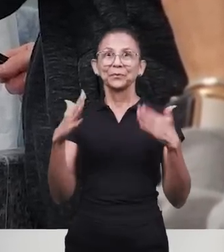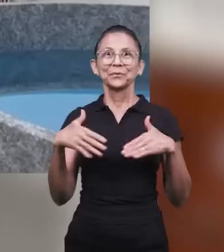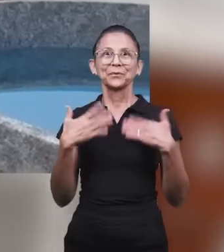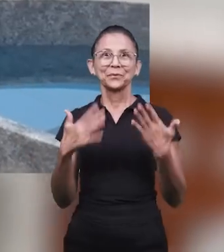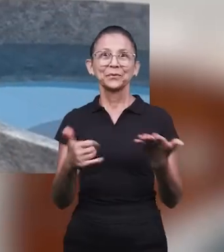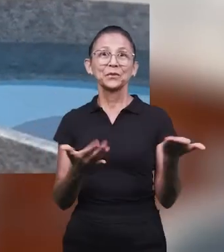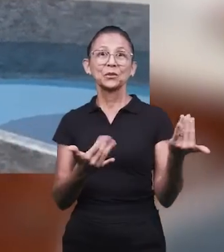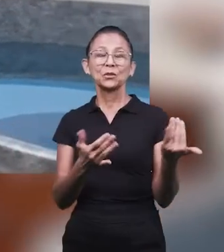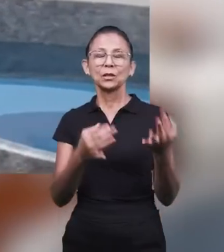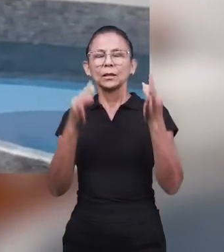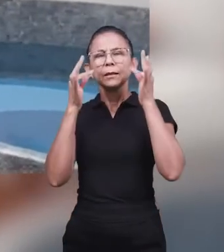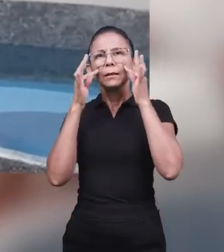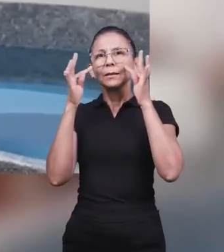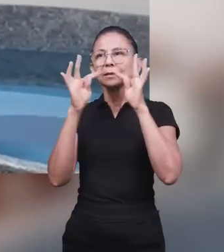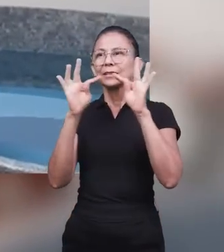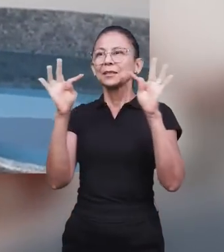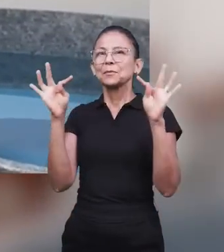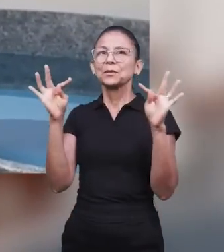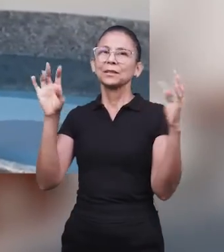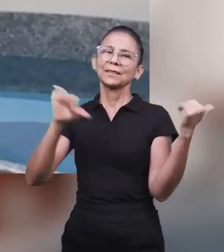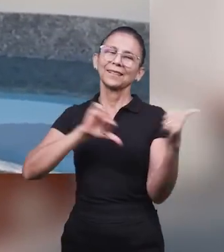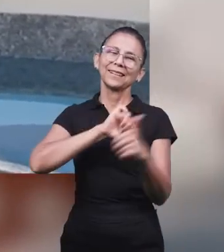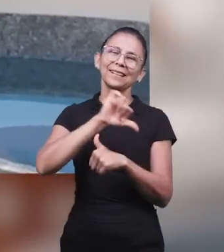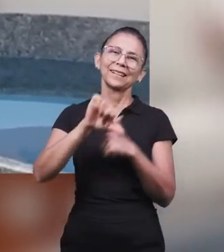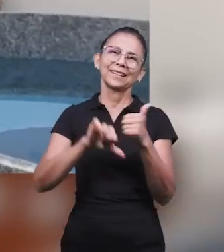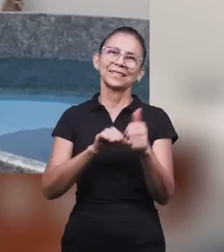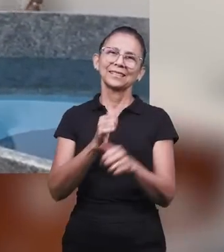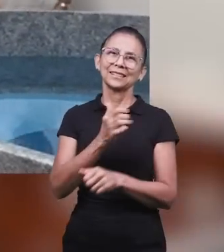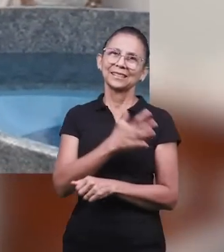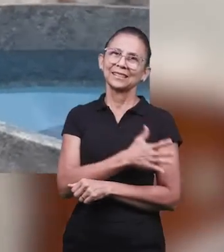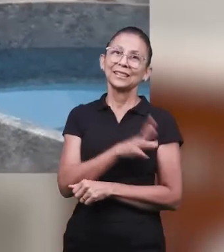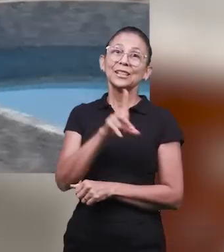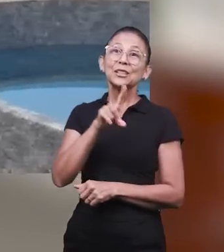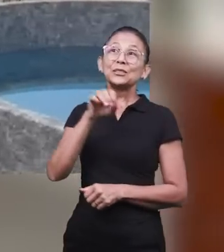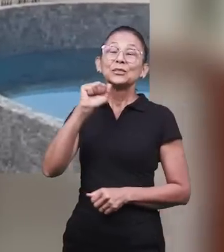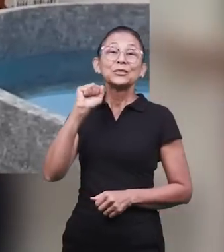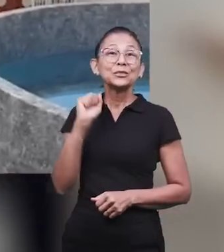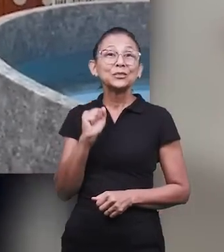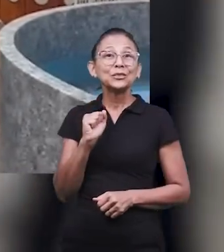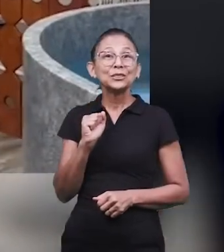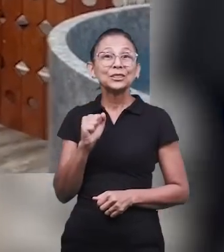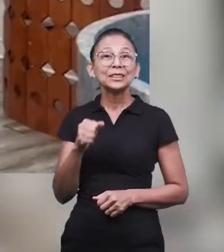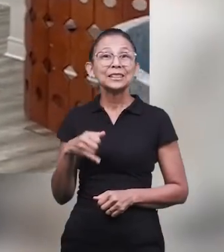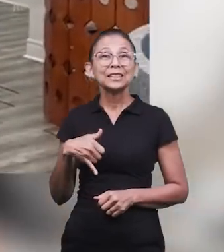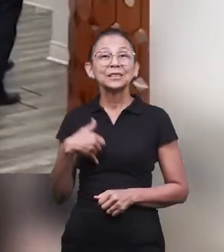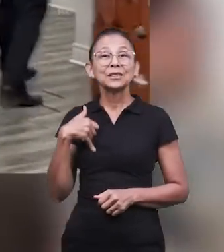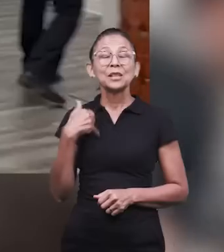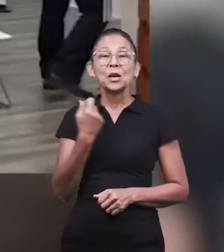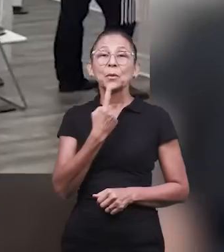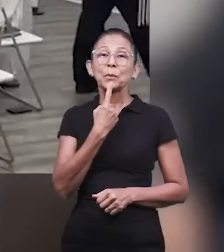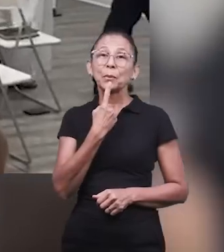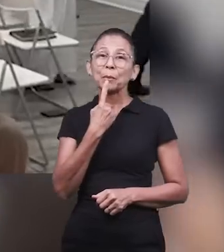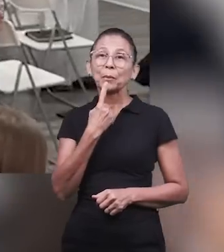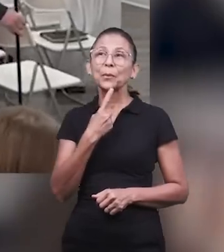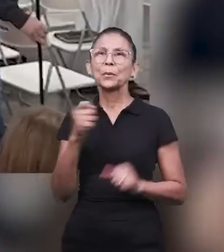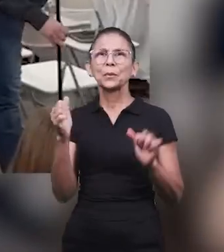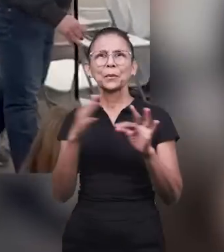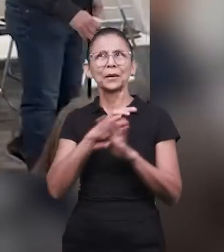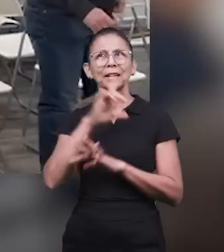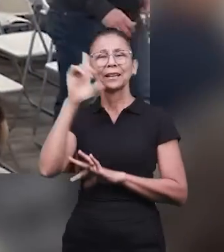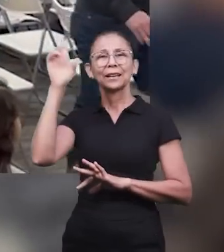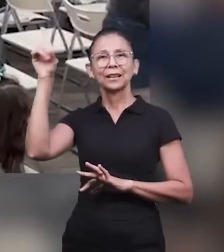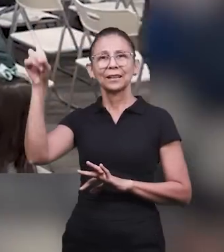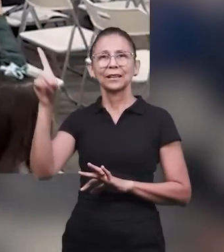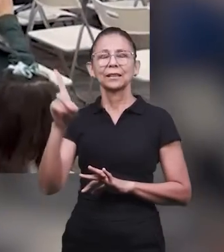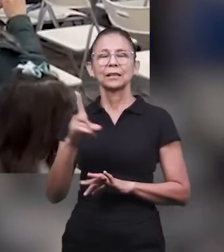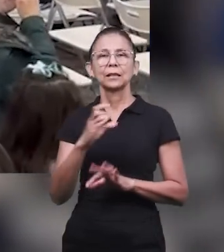que pôde testemunhar do seu novo nascimento em Cristo no dia do seu aniversário. Glórias a Deus! O culto teve início